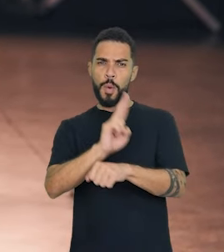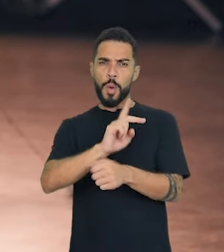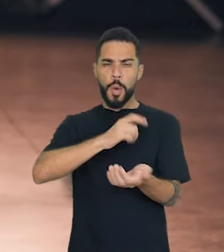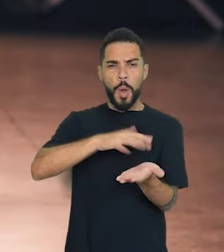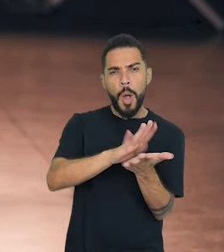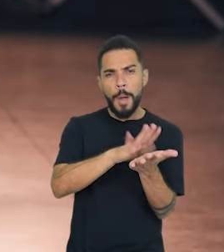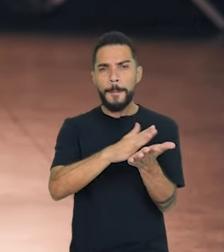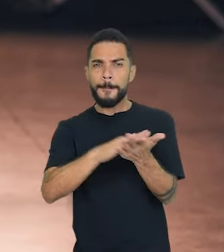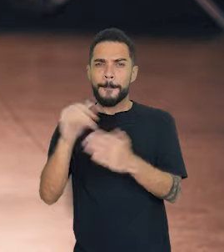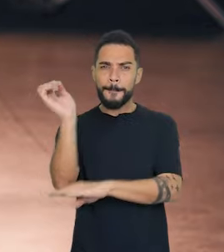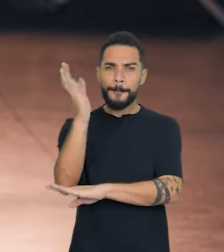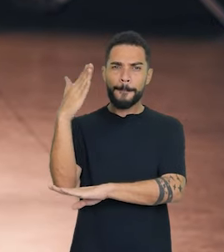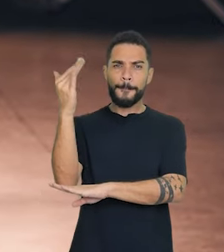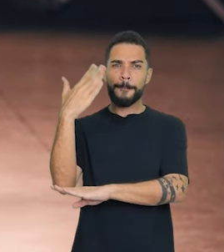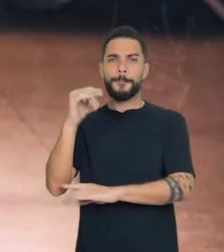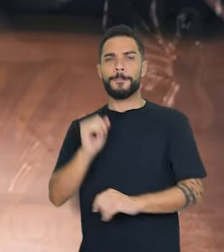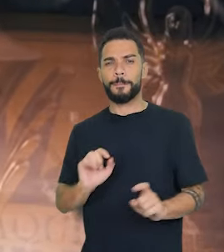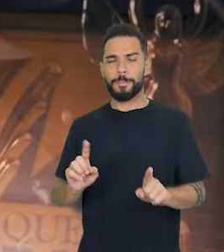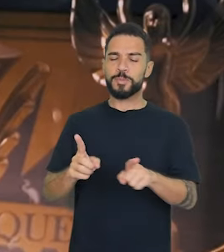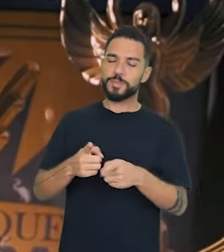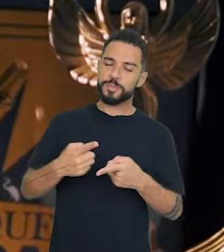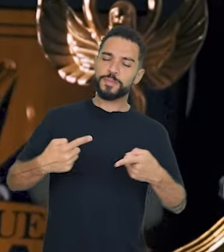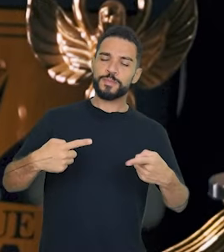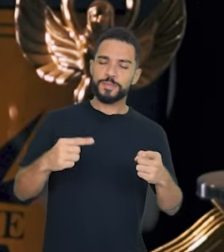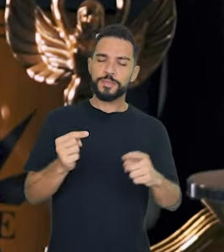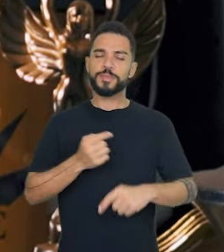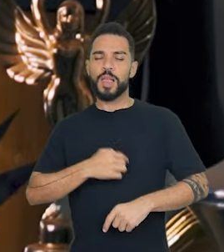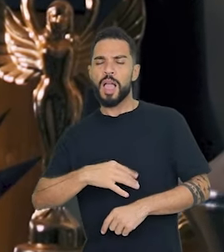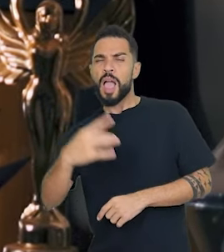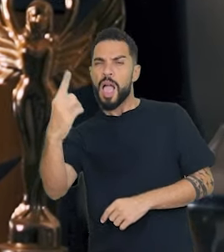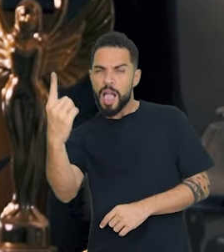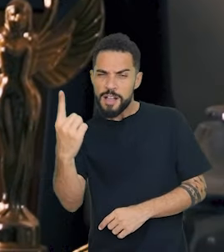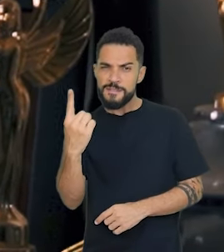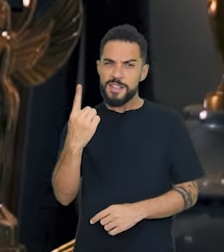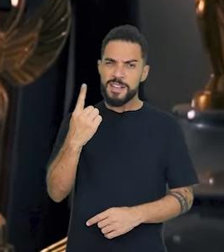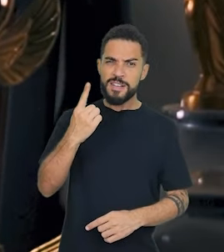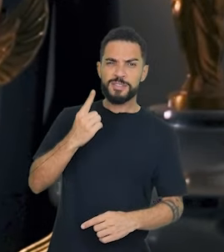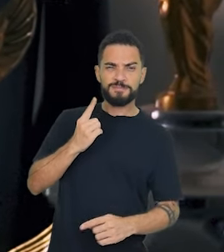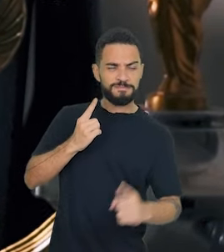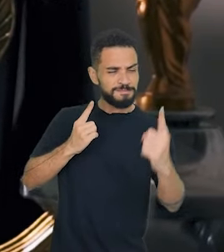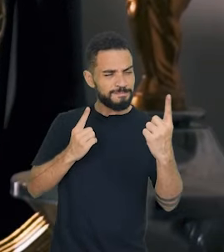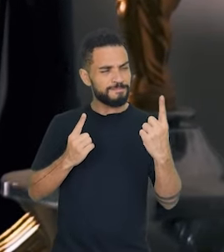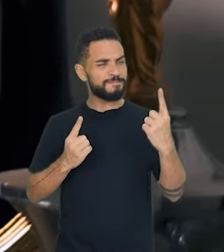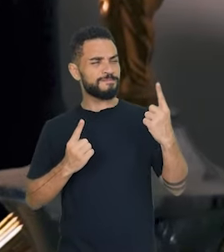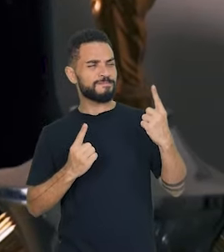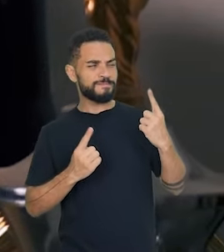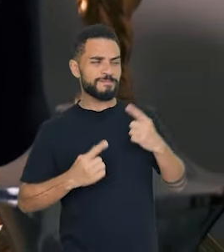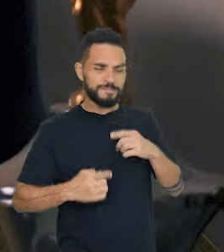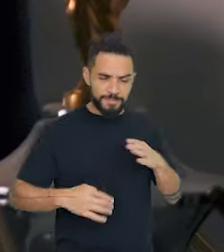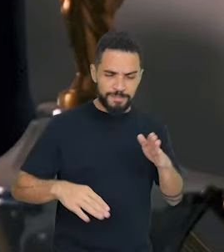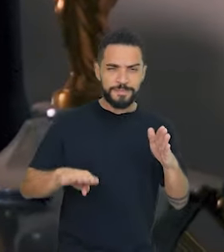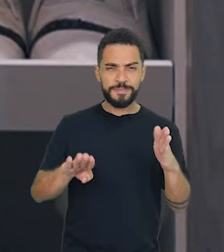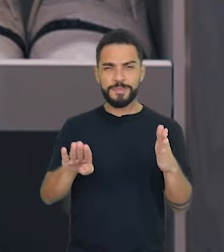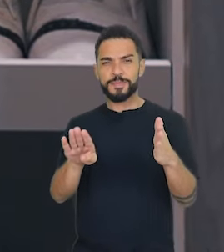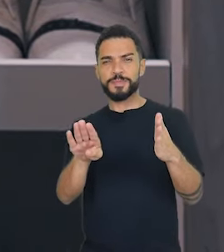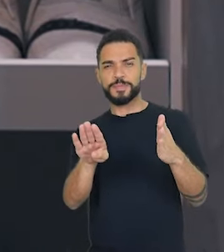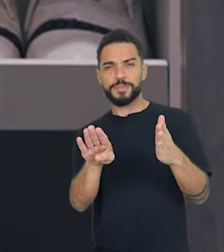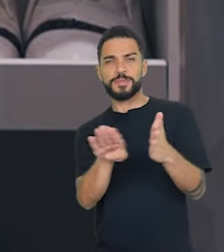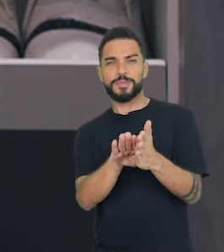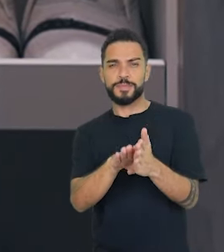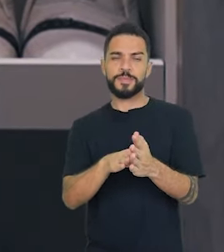Quem vem de lá, minha gente? Quem vem de lá, minha gente? Quem vem de